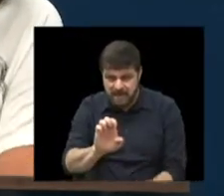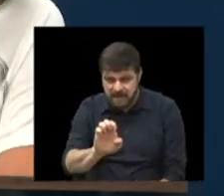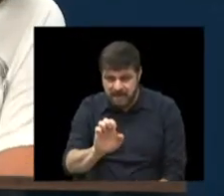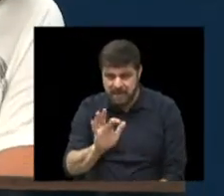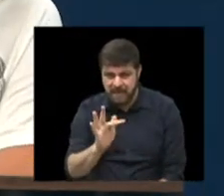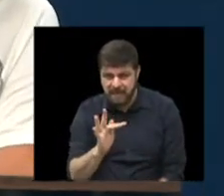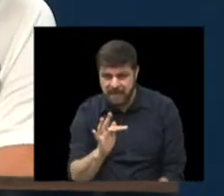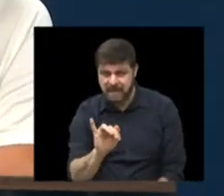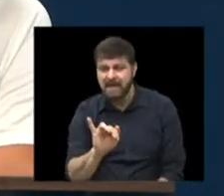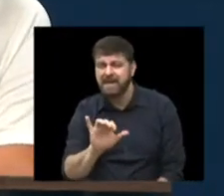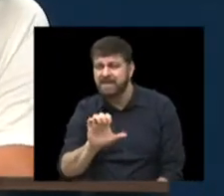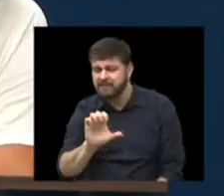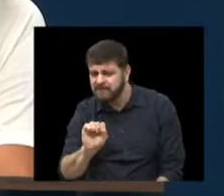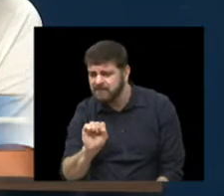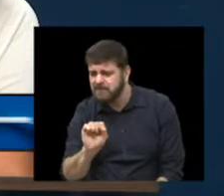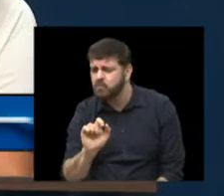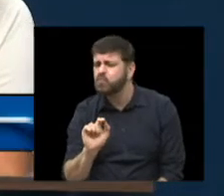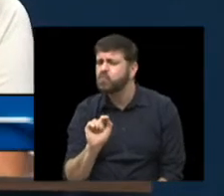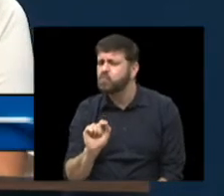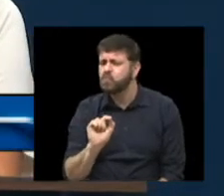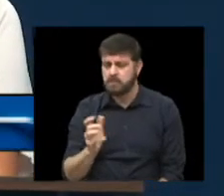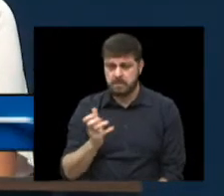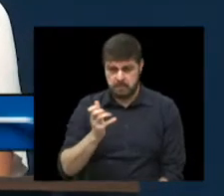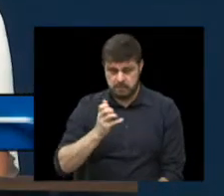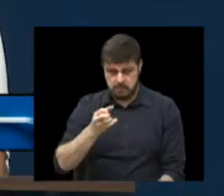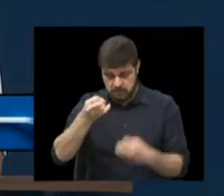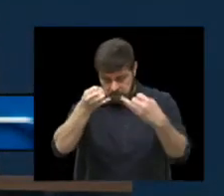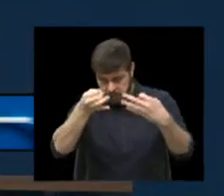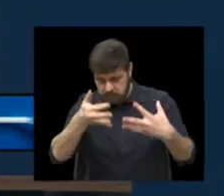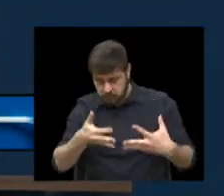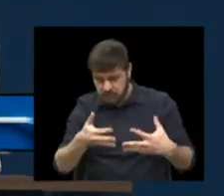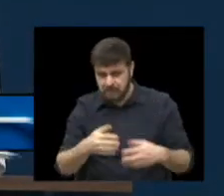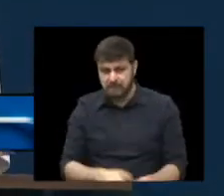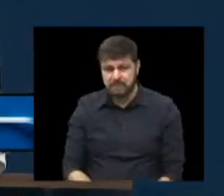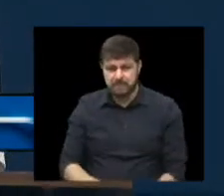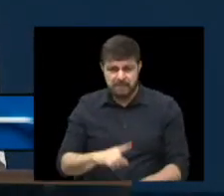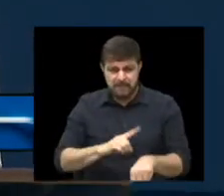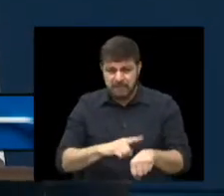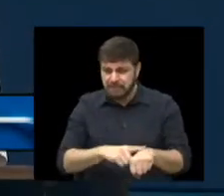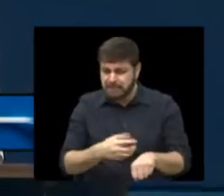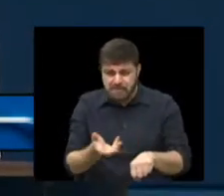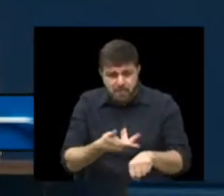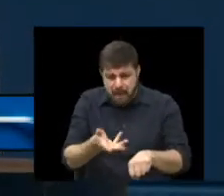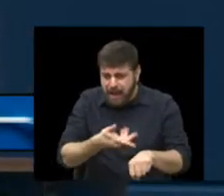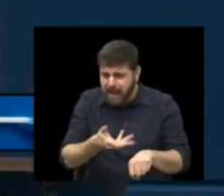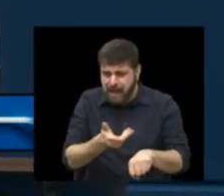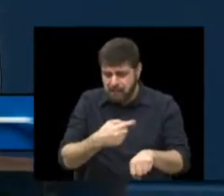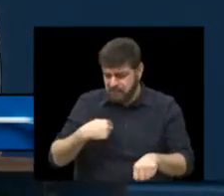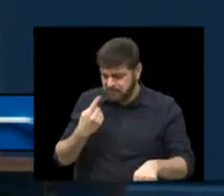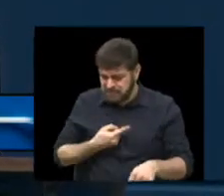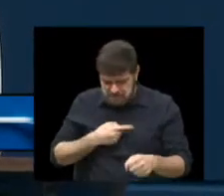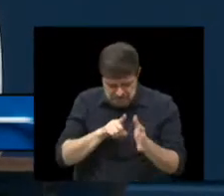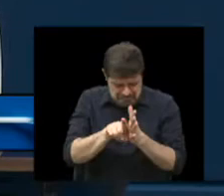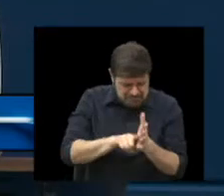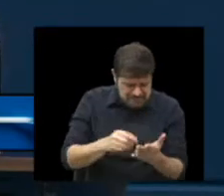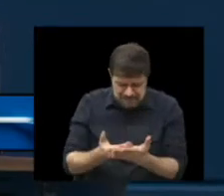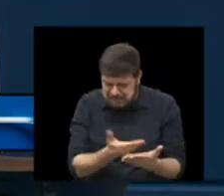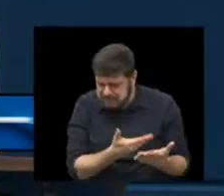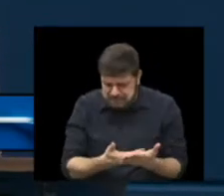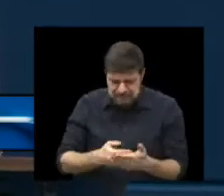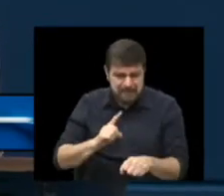primeira questão que eu gostaria de discutir é que o tempo curto de apreciação desse projeto.